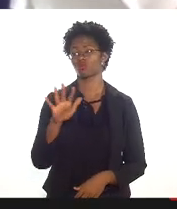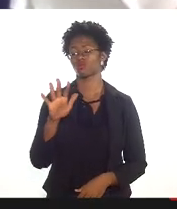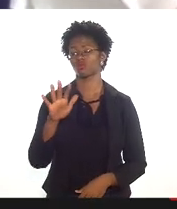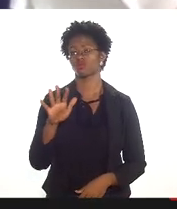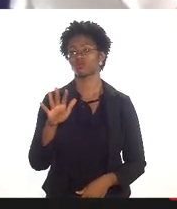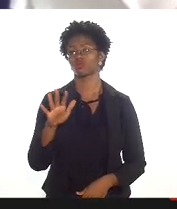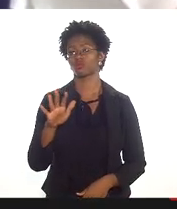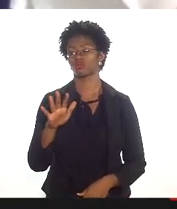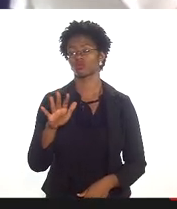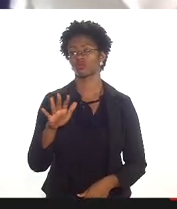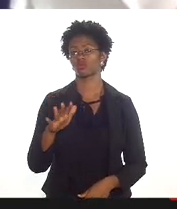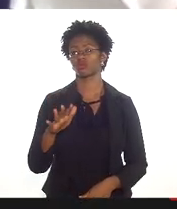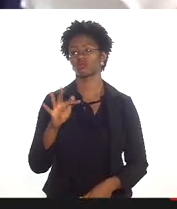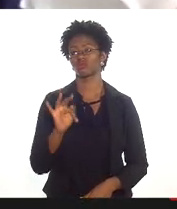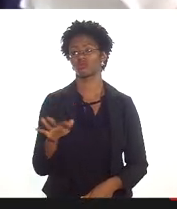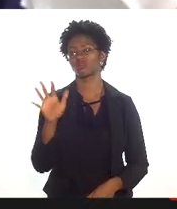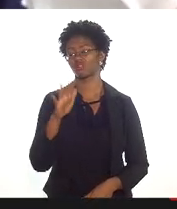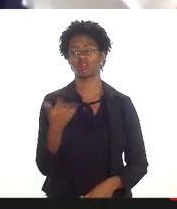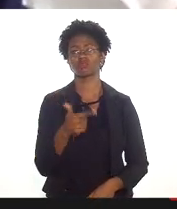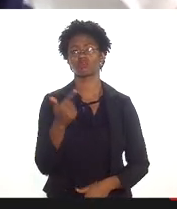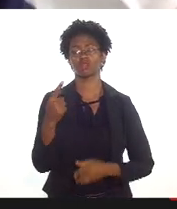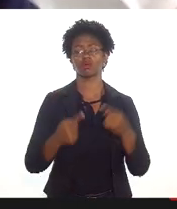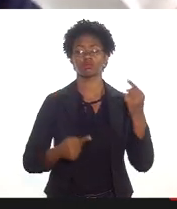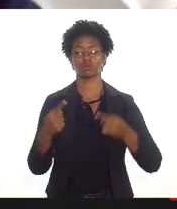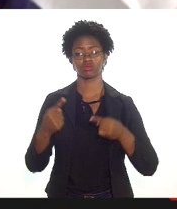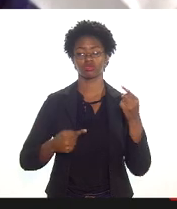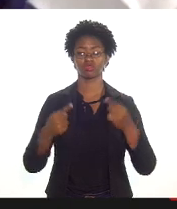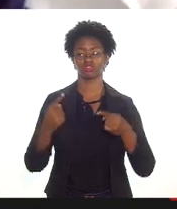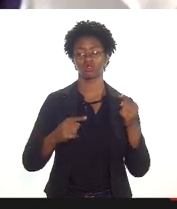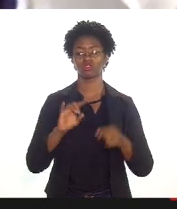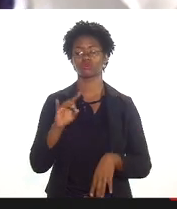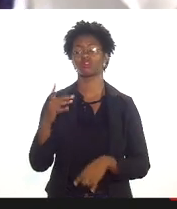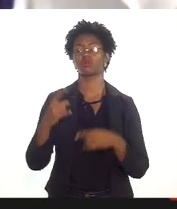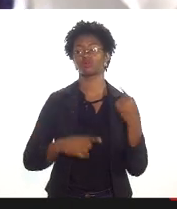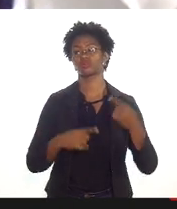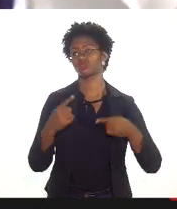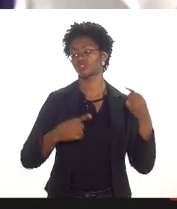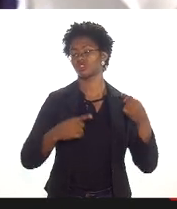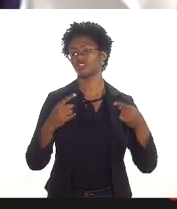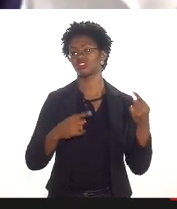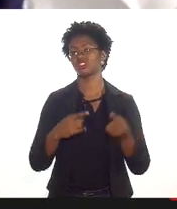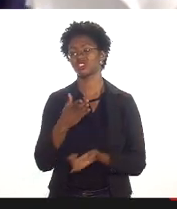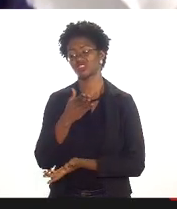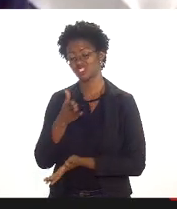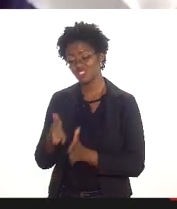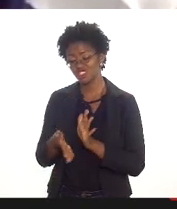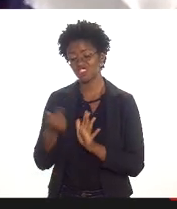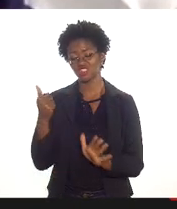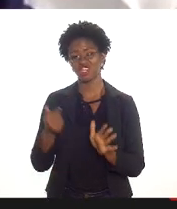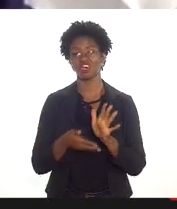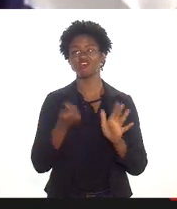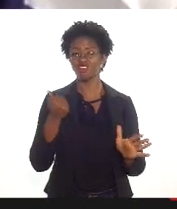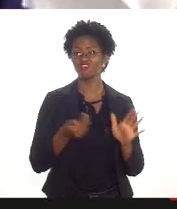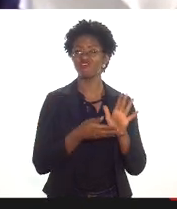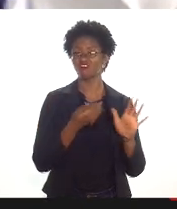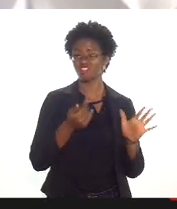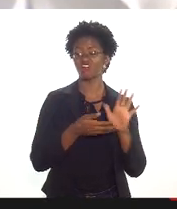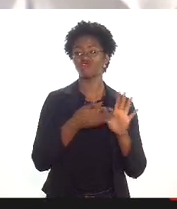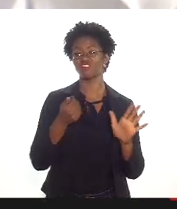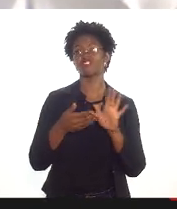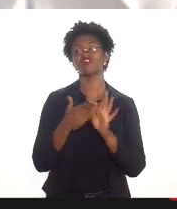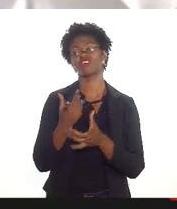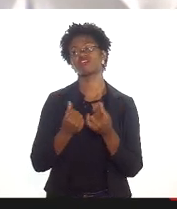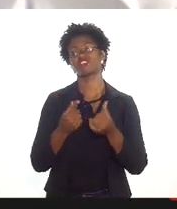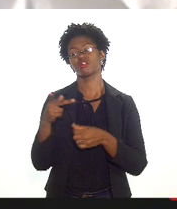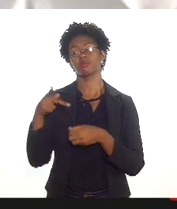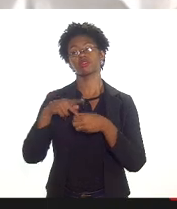federal uma política, pelo contrário, uma política de desinvestimento da Petrobras na bacia de Campos, né?